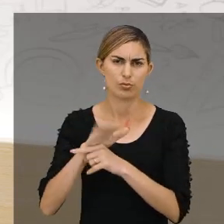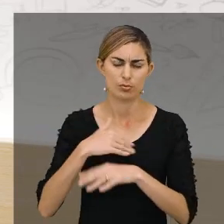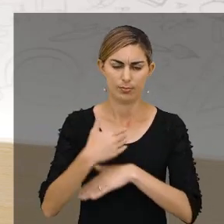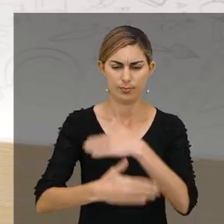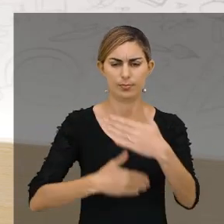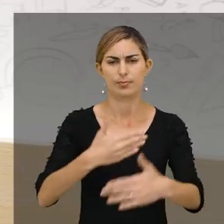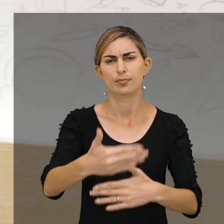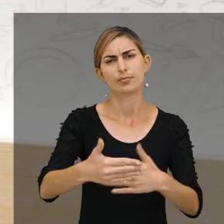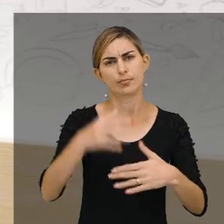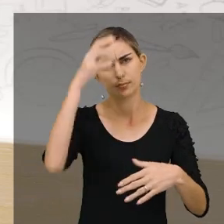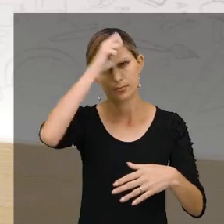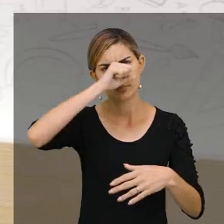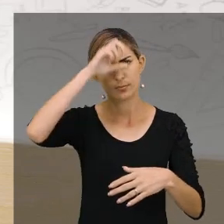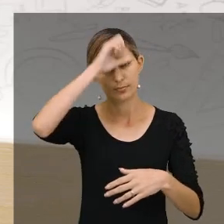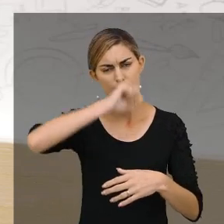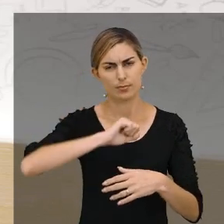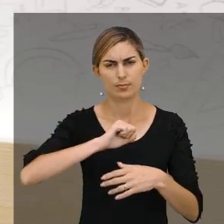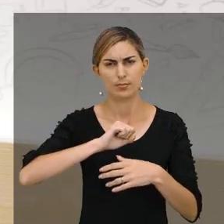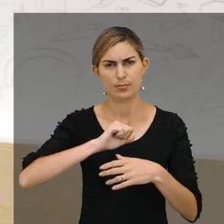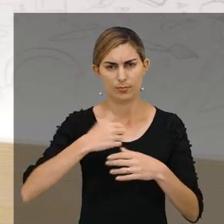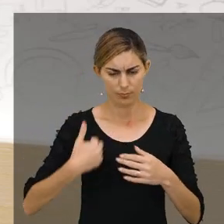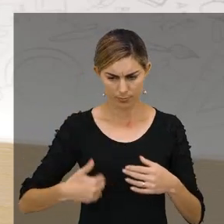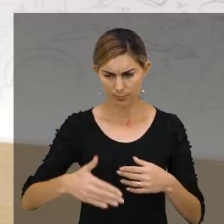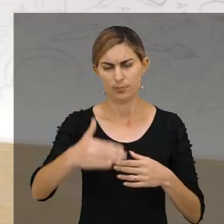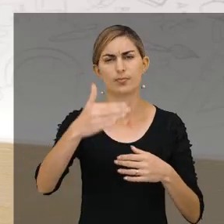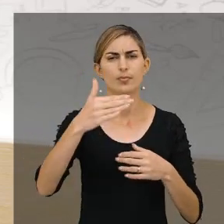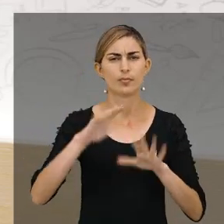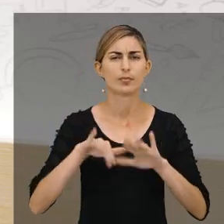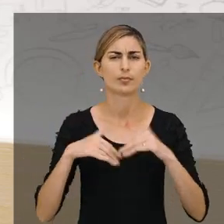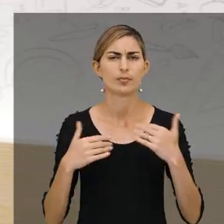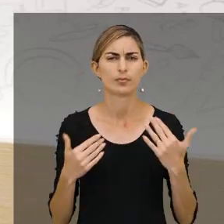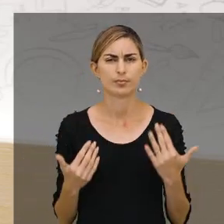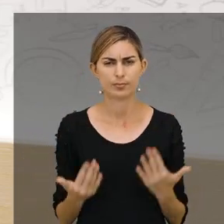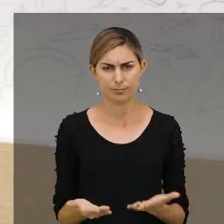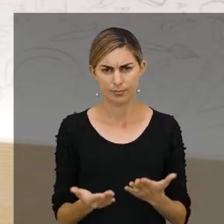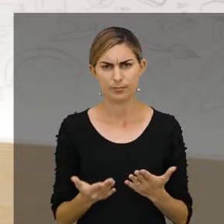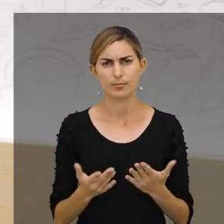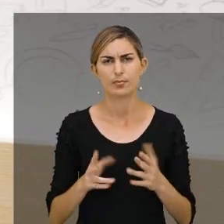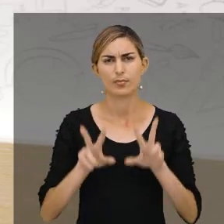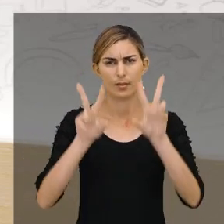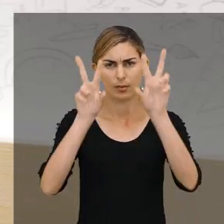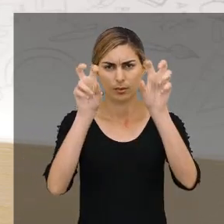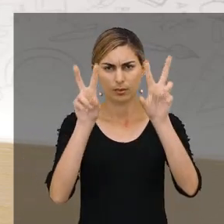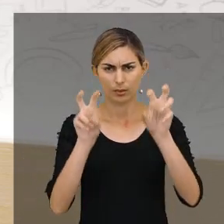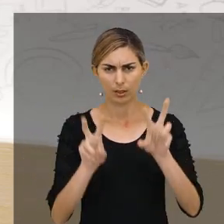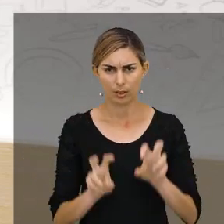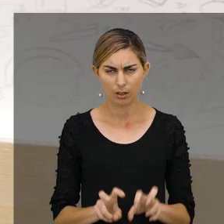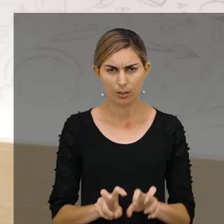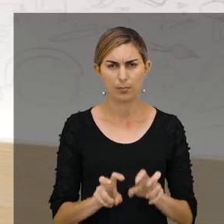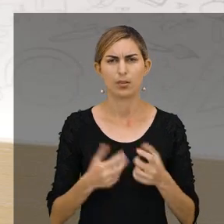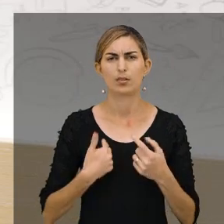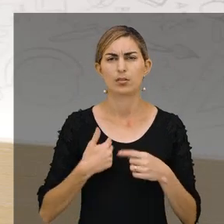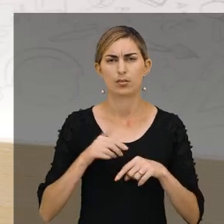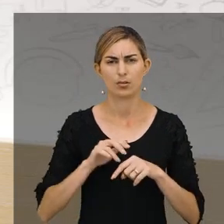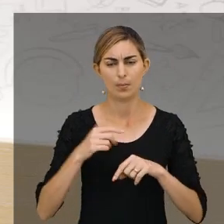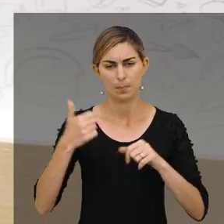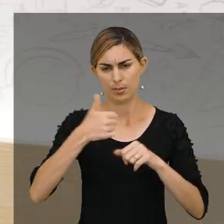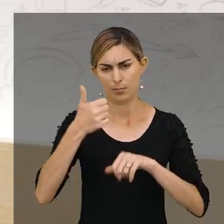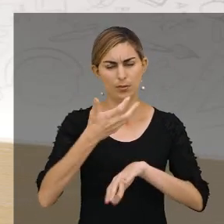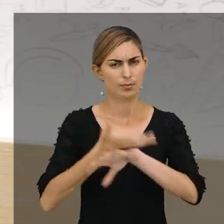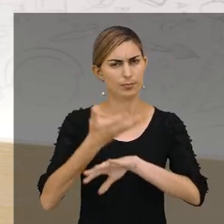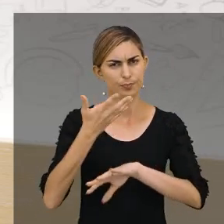nesse processo de aprendizagem. Vamos lá. Então, o tema, como eu já falei, da nossa